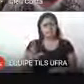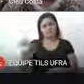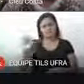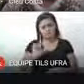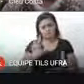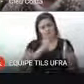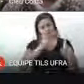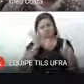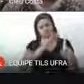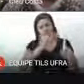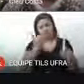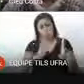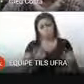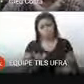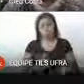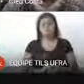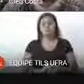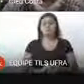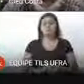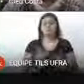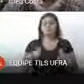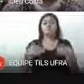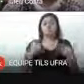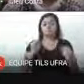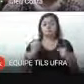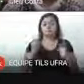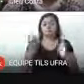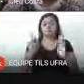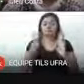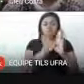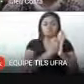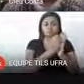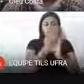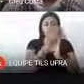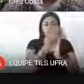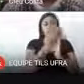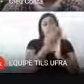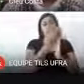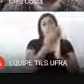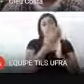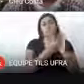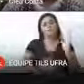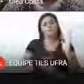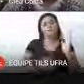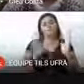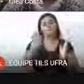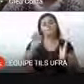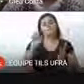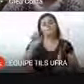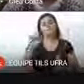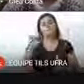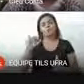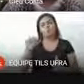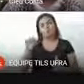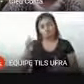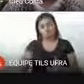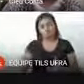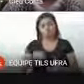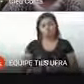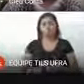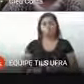lá para a gente no formulário. Eu não consigo colocar aqui, dá um probleminha, mas eu ia colocar que na semana